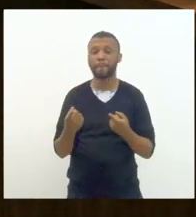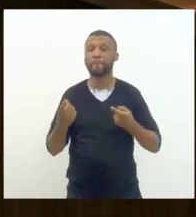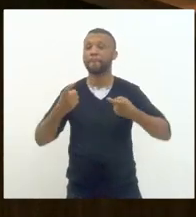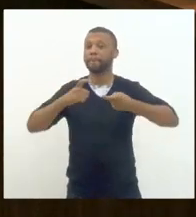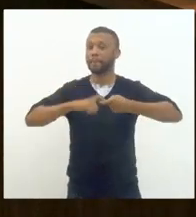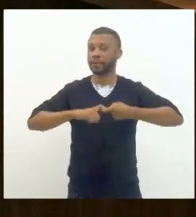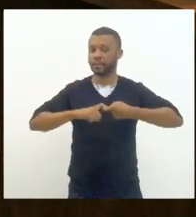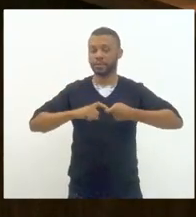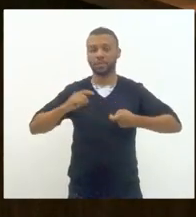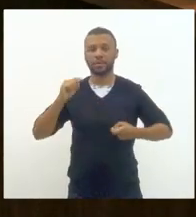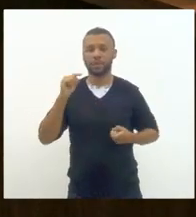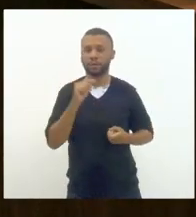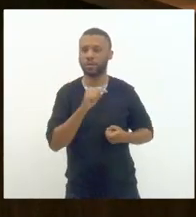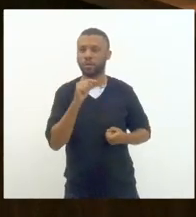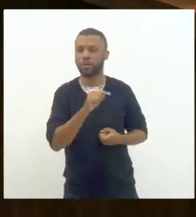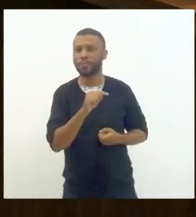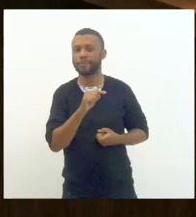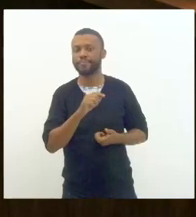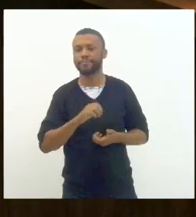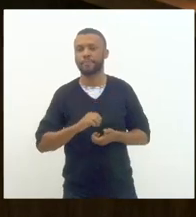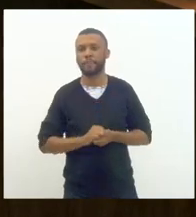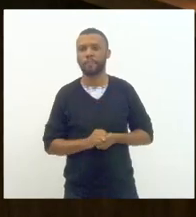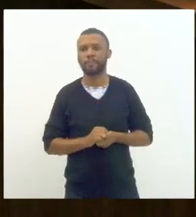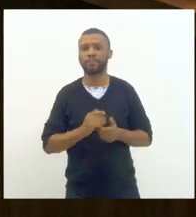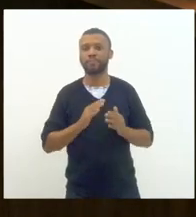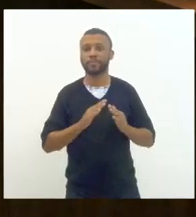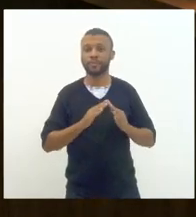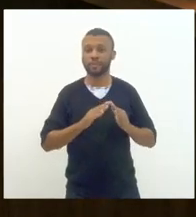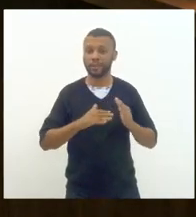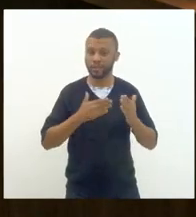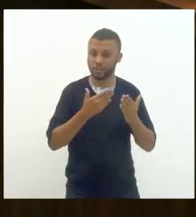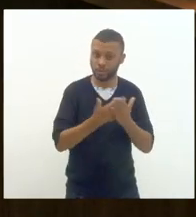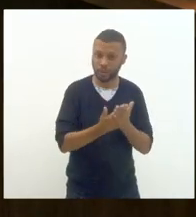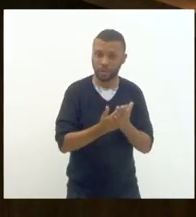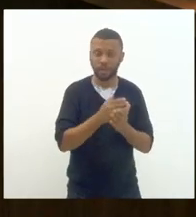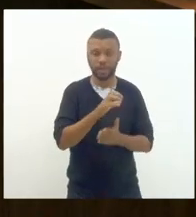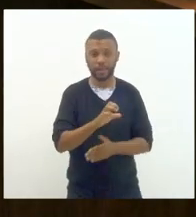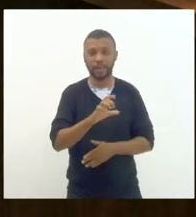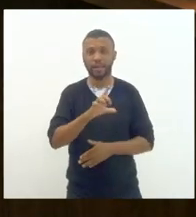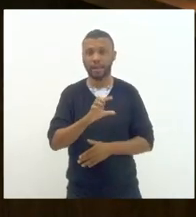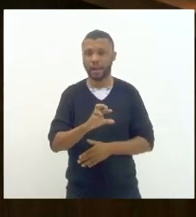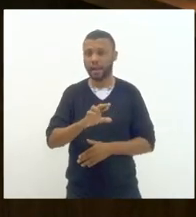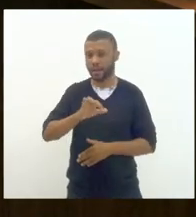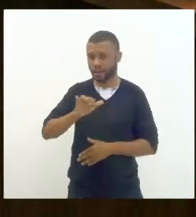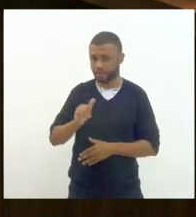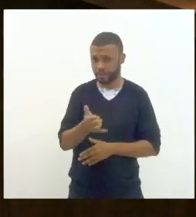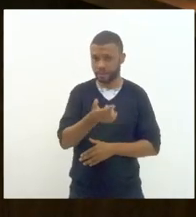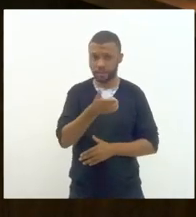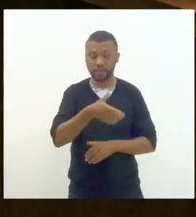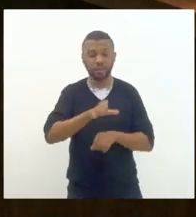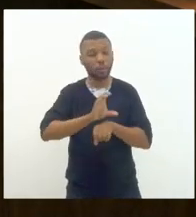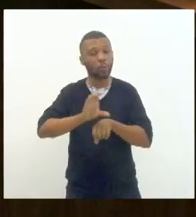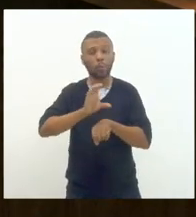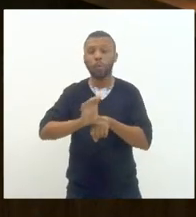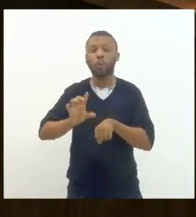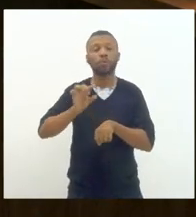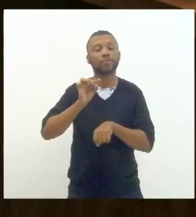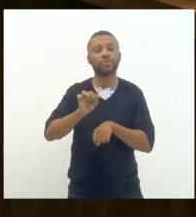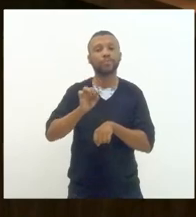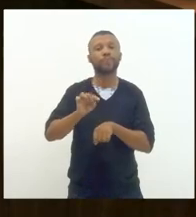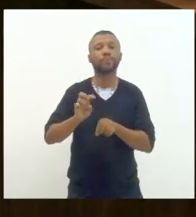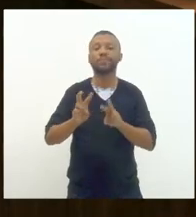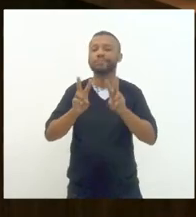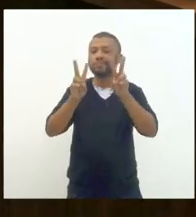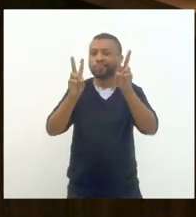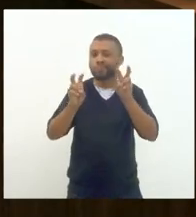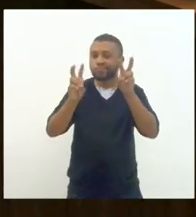parceria com a Escola do Legislativo. Este curso, o